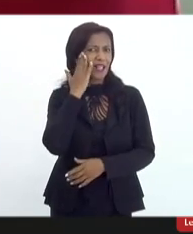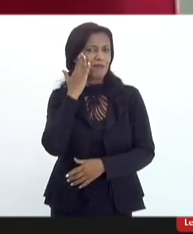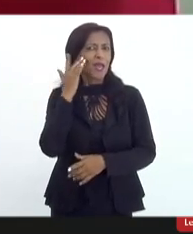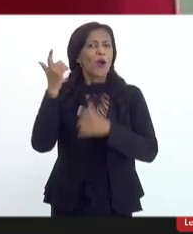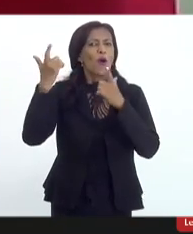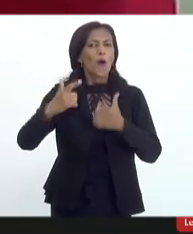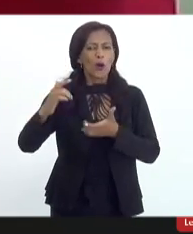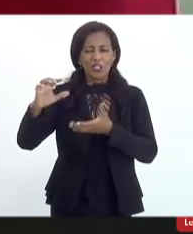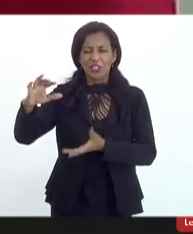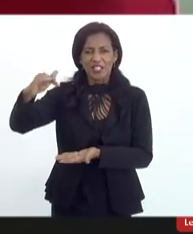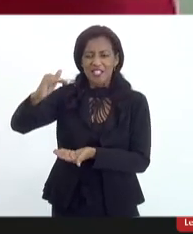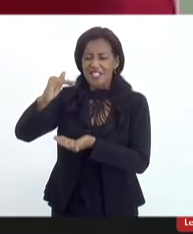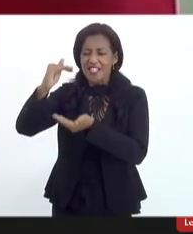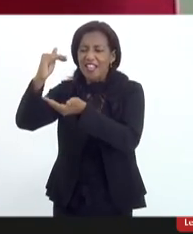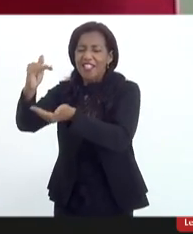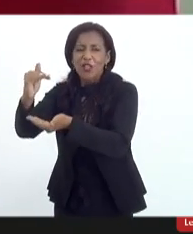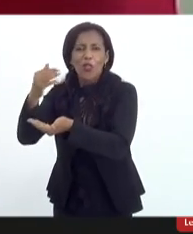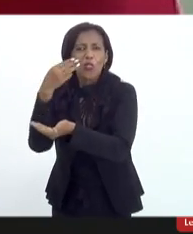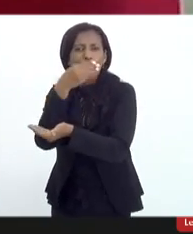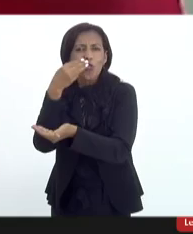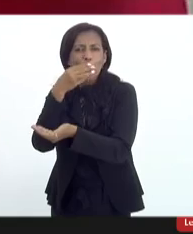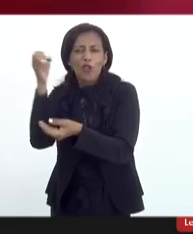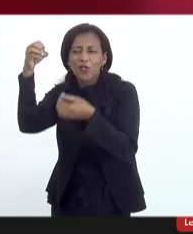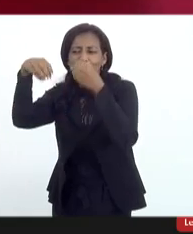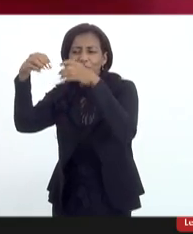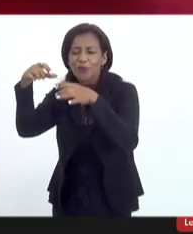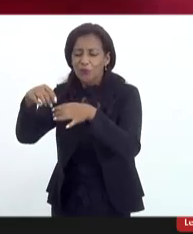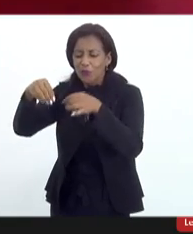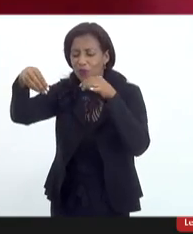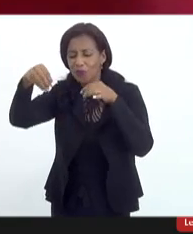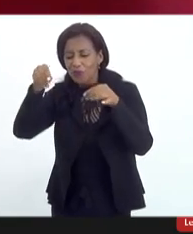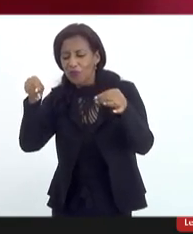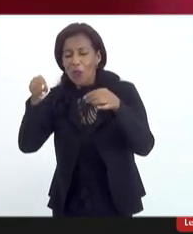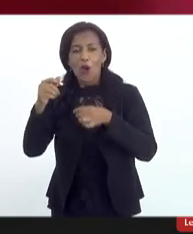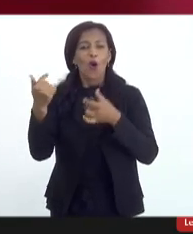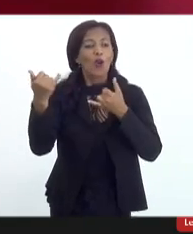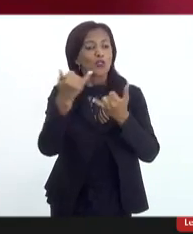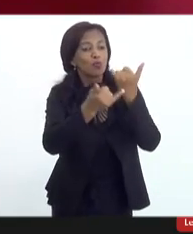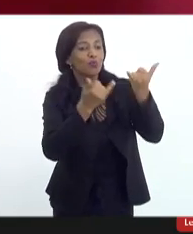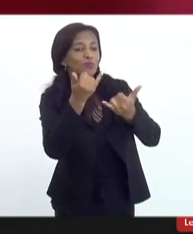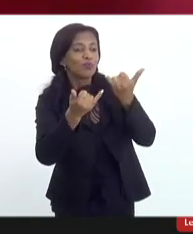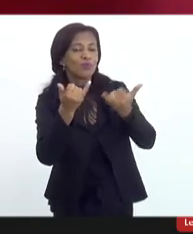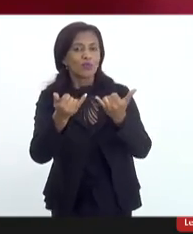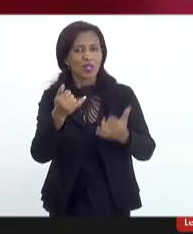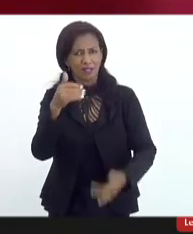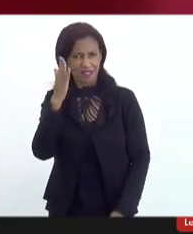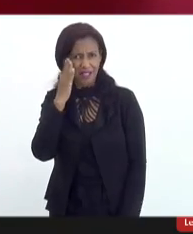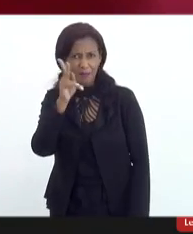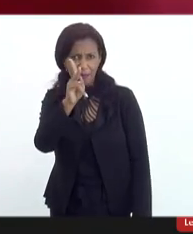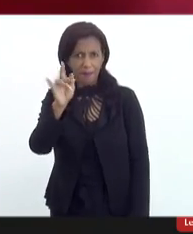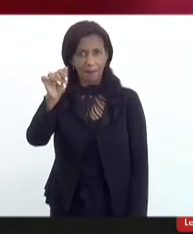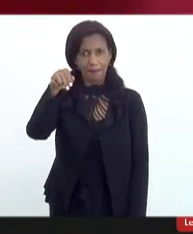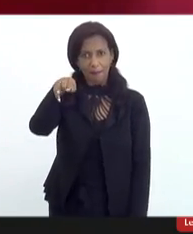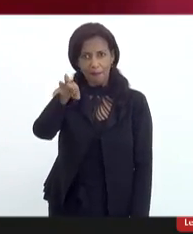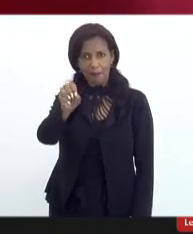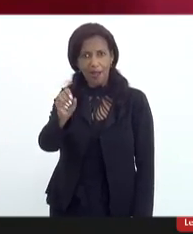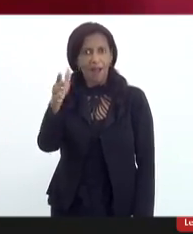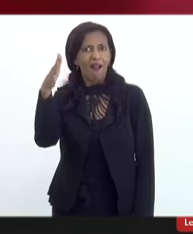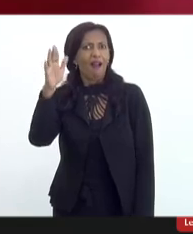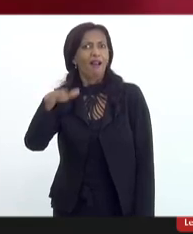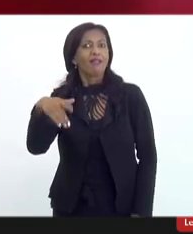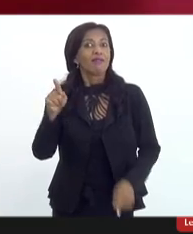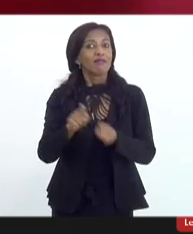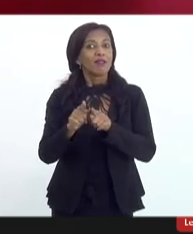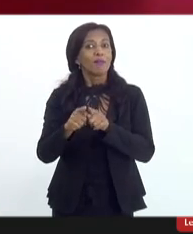buscar os saquinhos de doce, aonde encontrar os brinquedos, e havia um entendimento, sabe, pai Márcio, de que até os